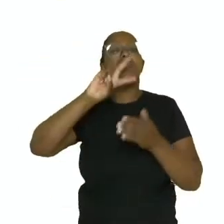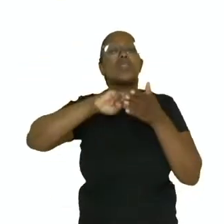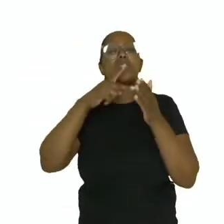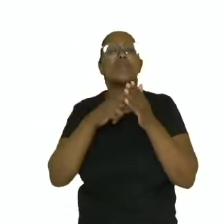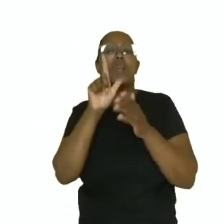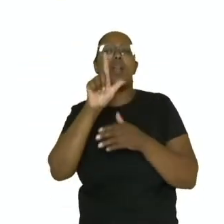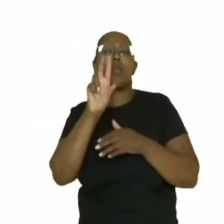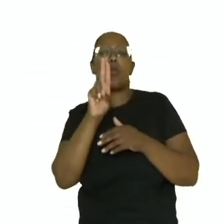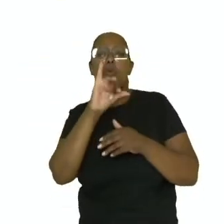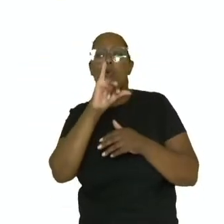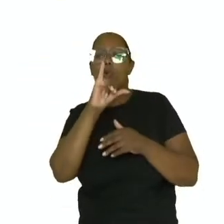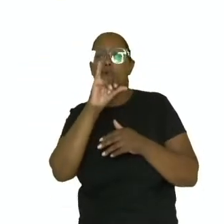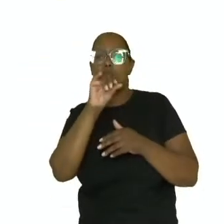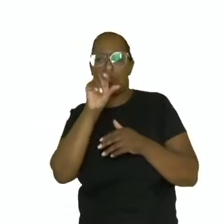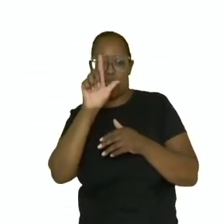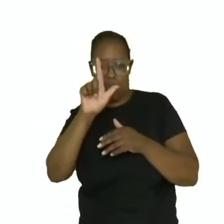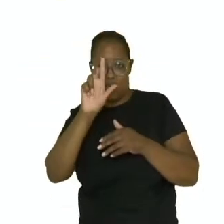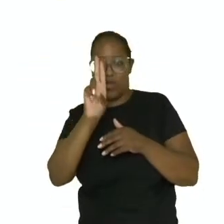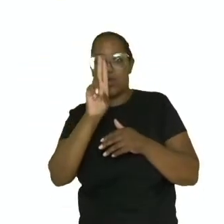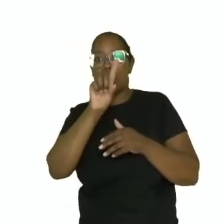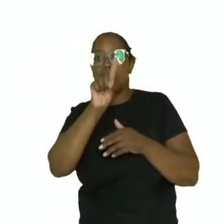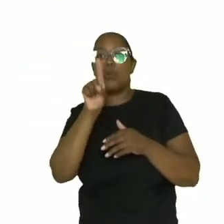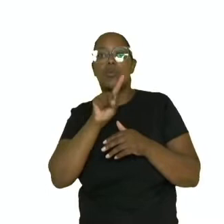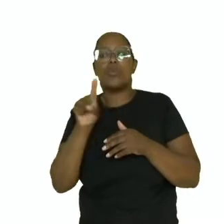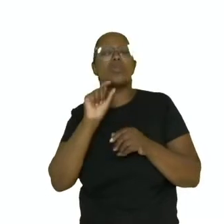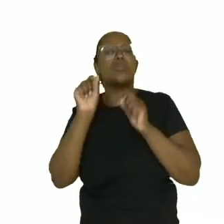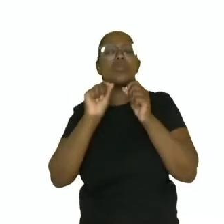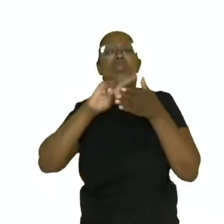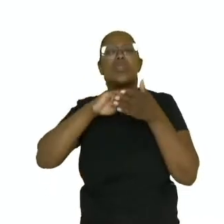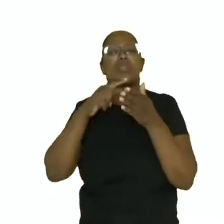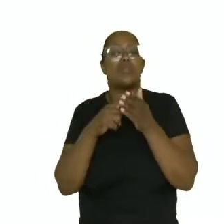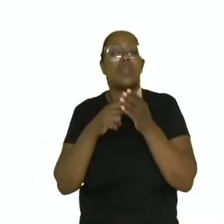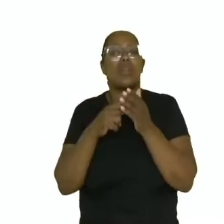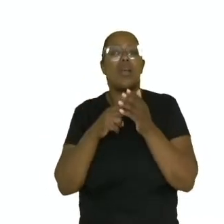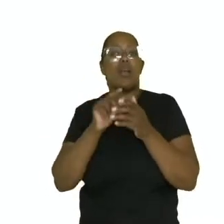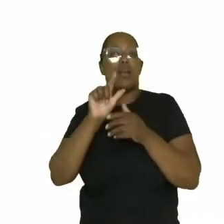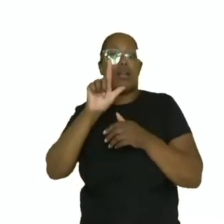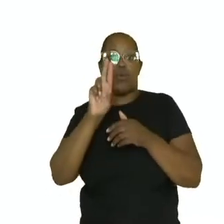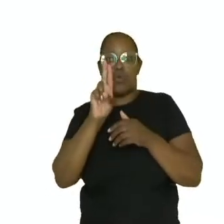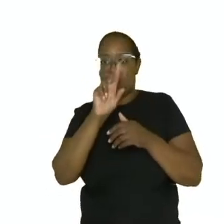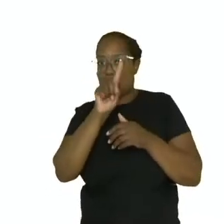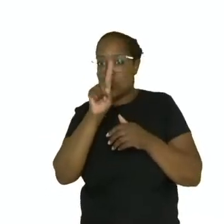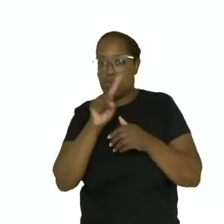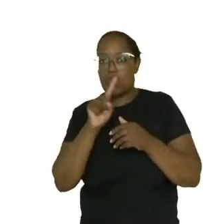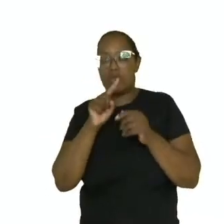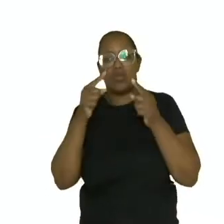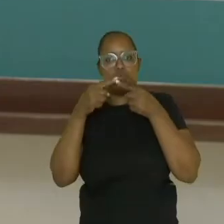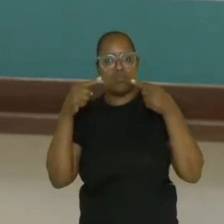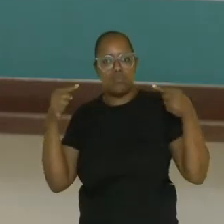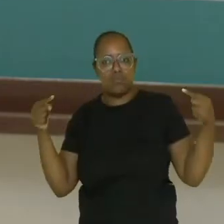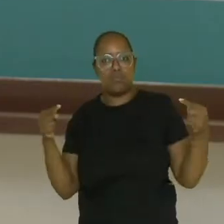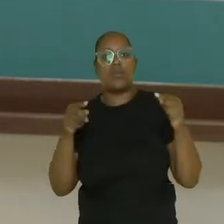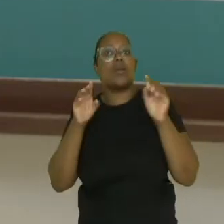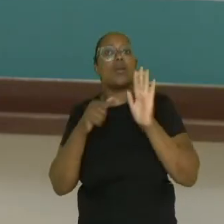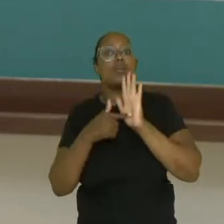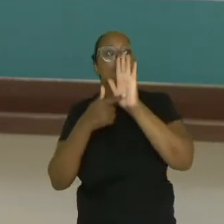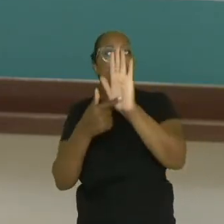um tipo de energia que se propaga por meio de ondas eletromagnéticas.